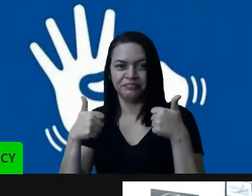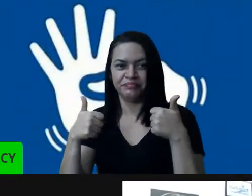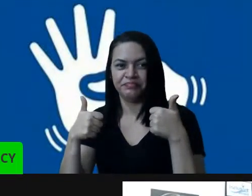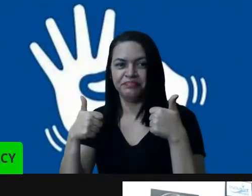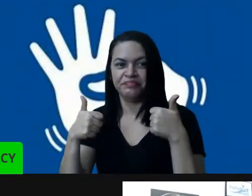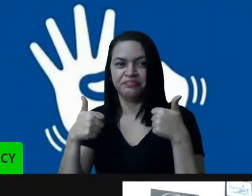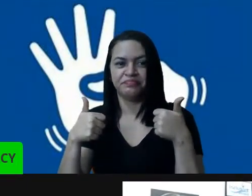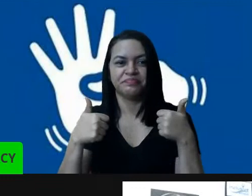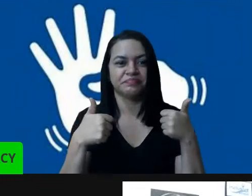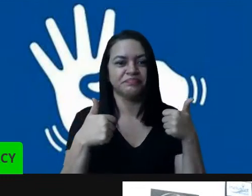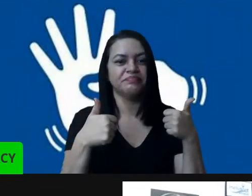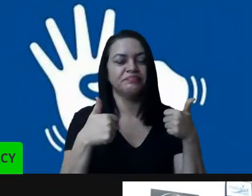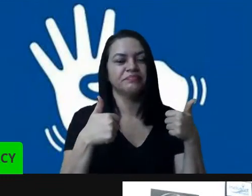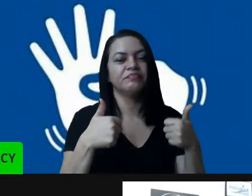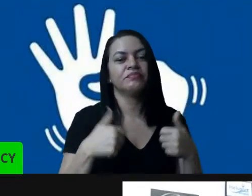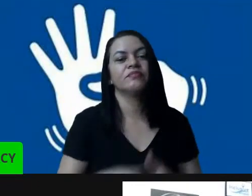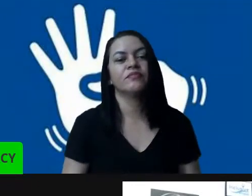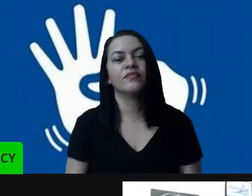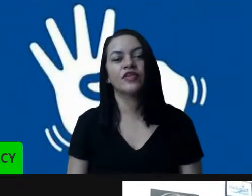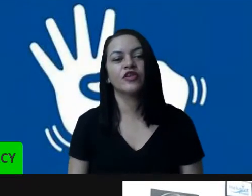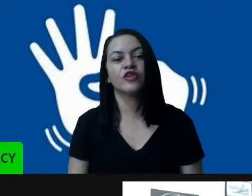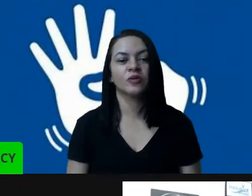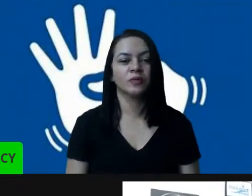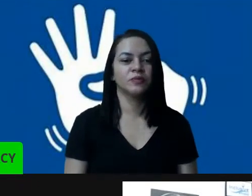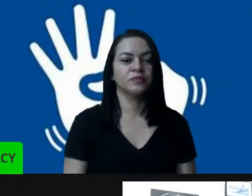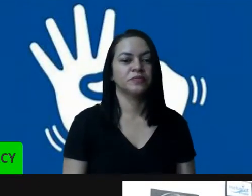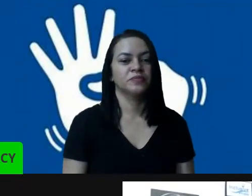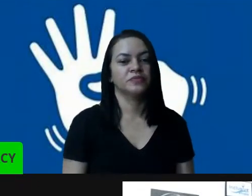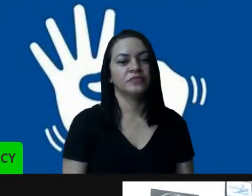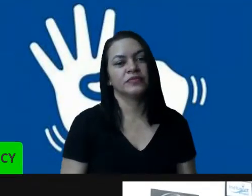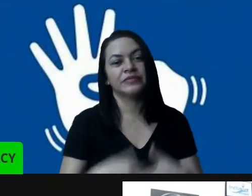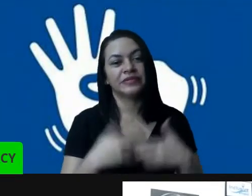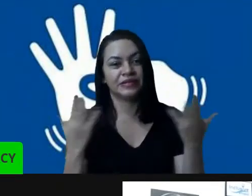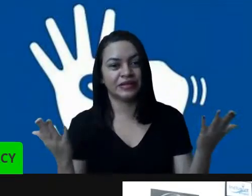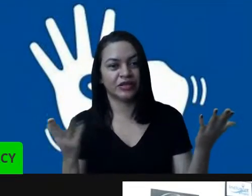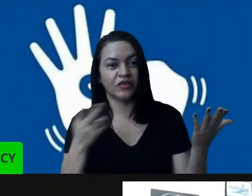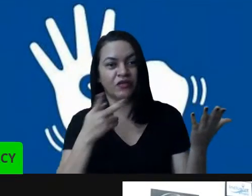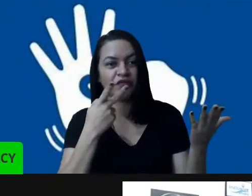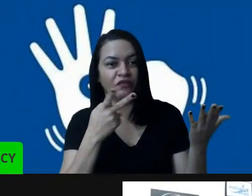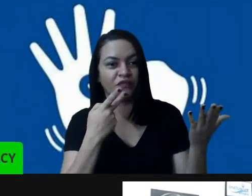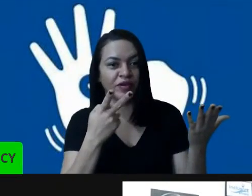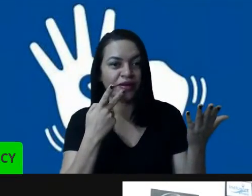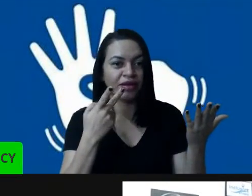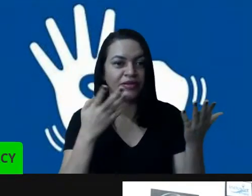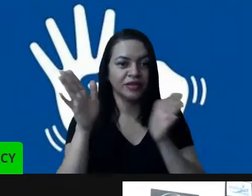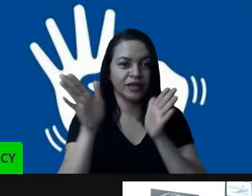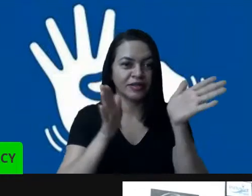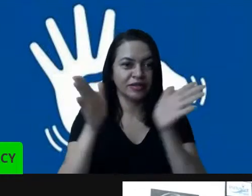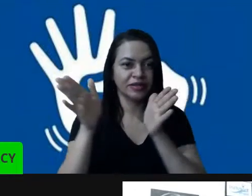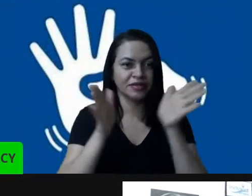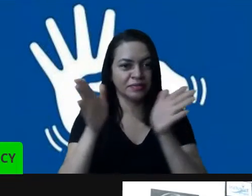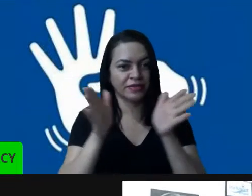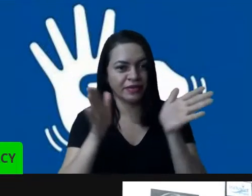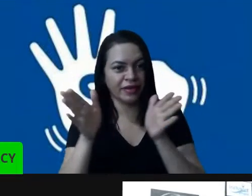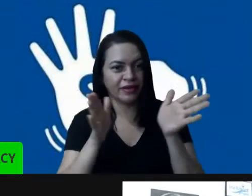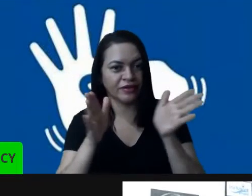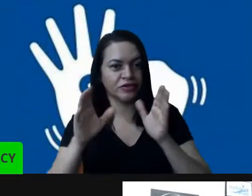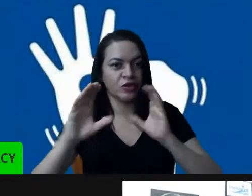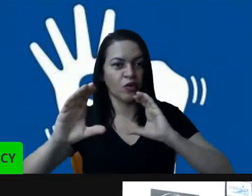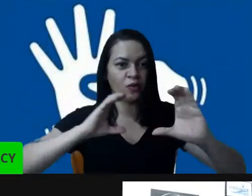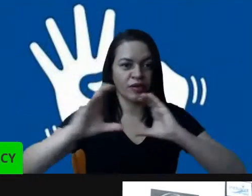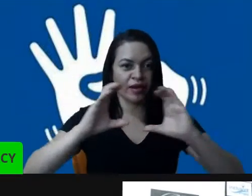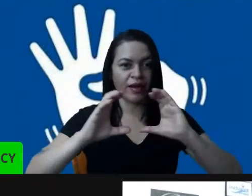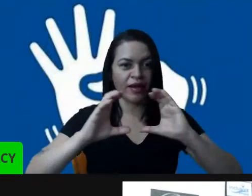Certo, ok. Então, falar de acessibilidade comunicacional nesse contexto e em mídias sociais, a gente